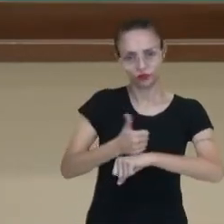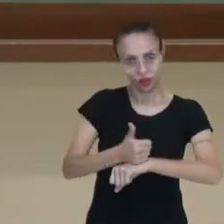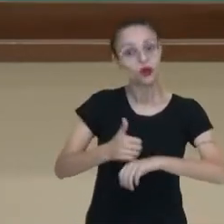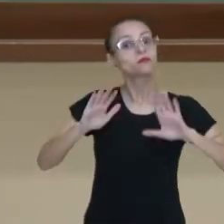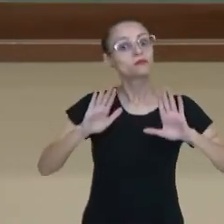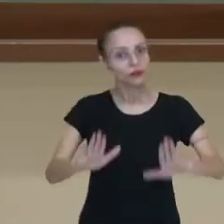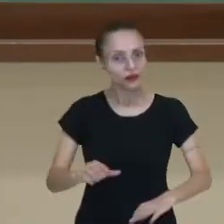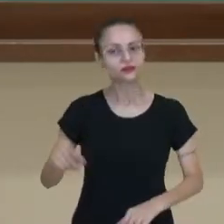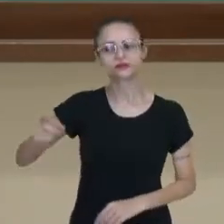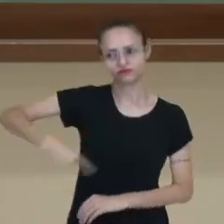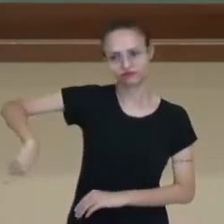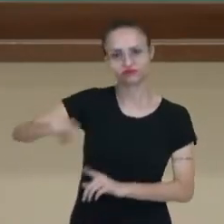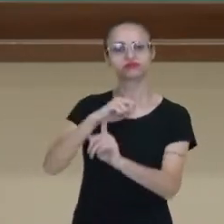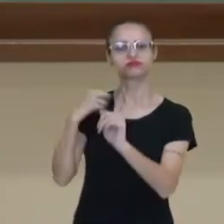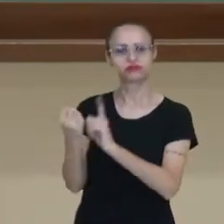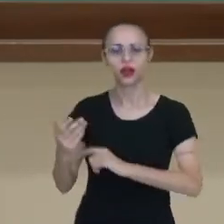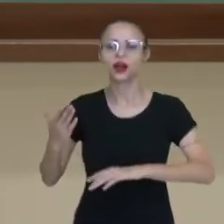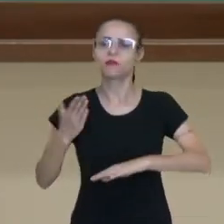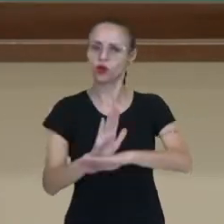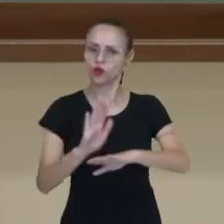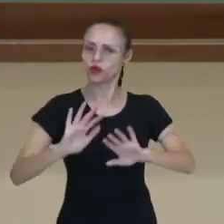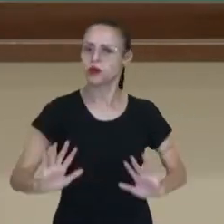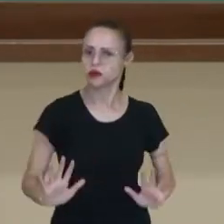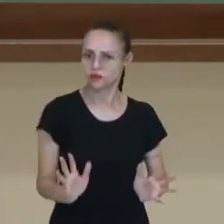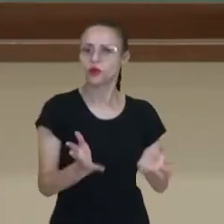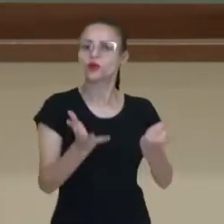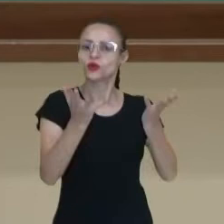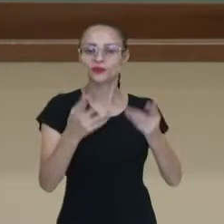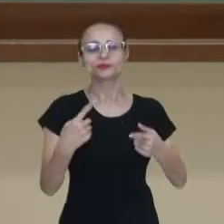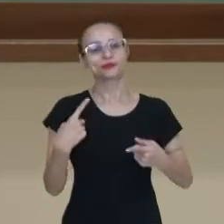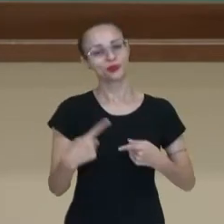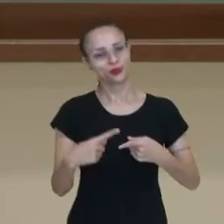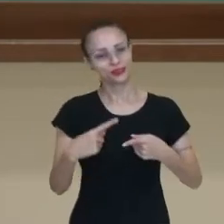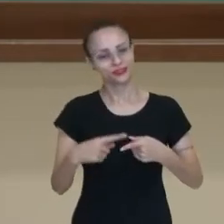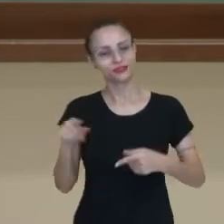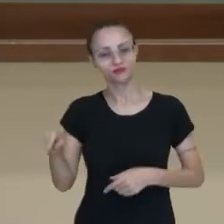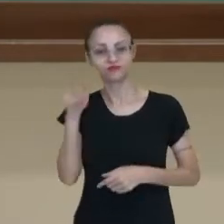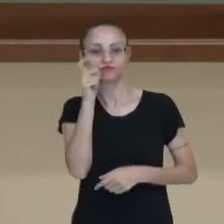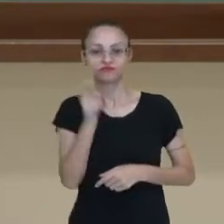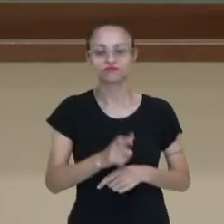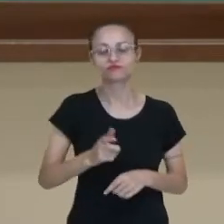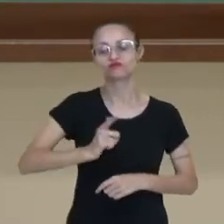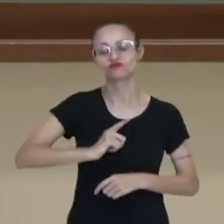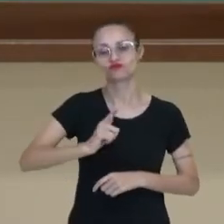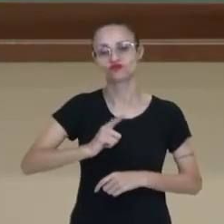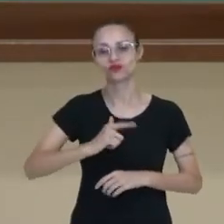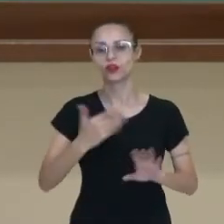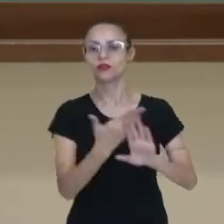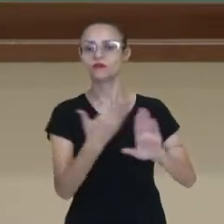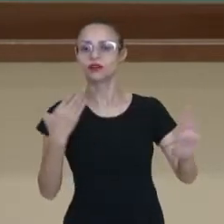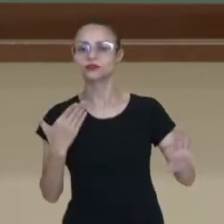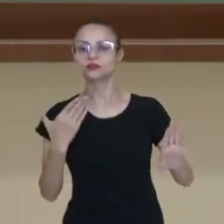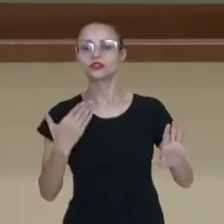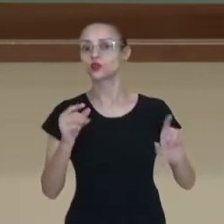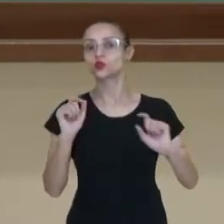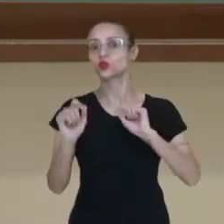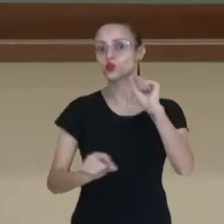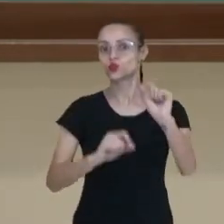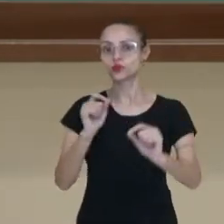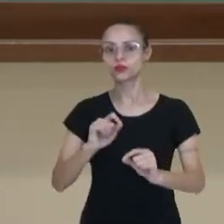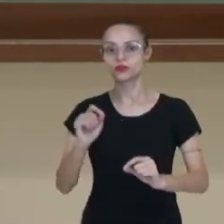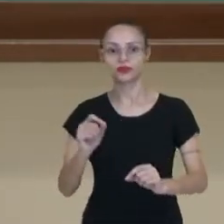que deram apoio, deram sustentação a esse regime, justamente aí procurando afastar o Brasil de um